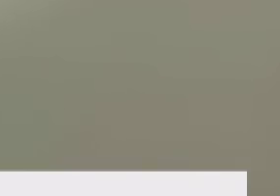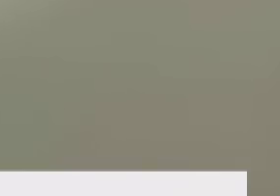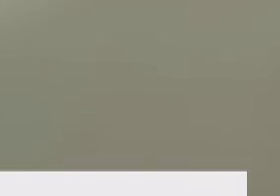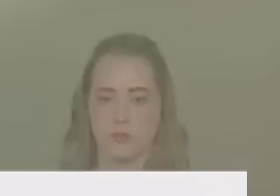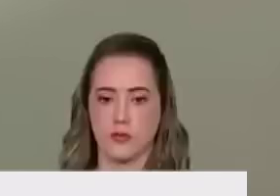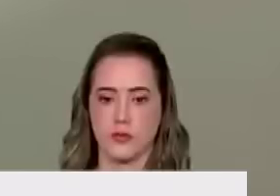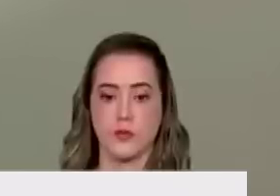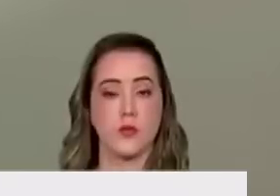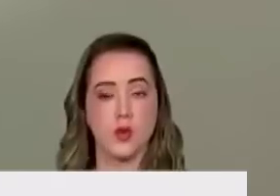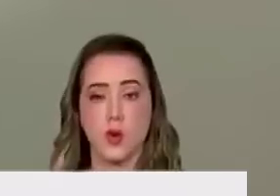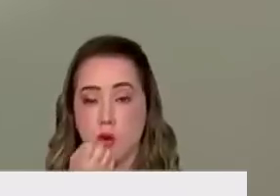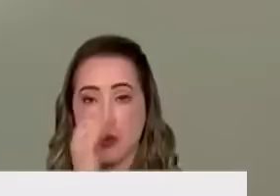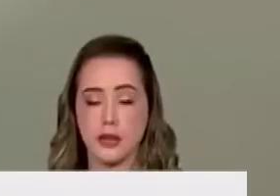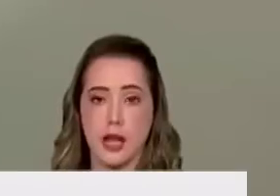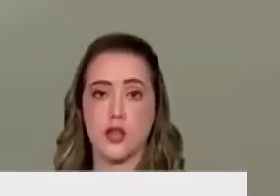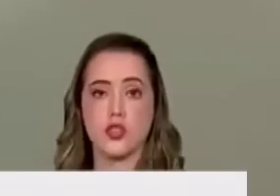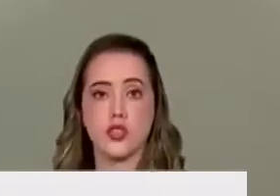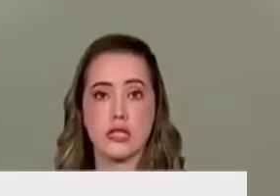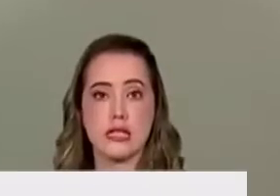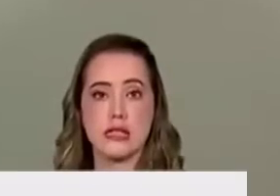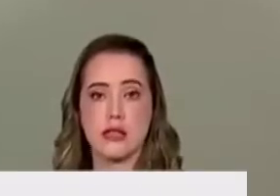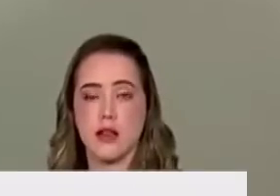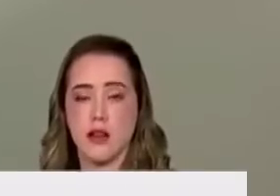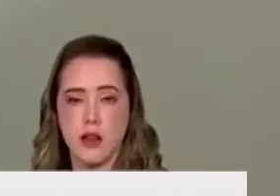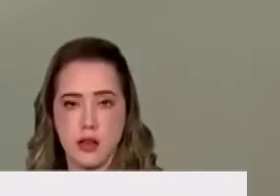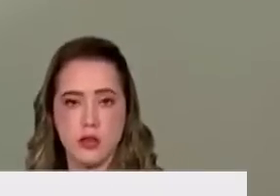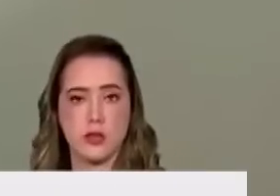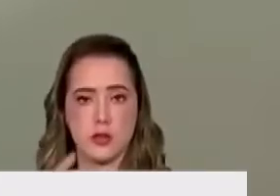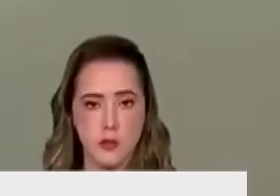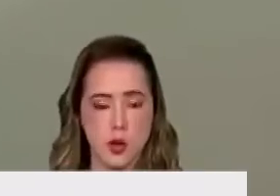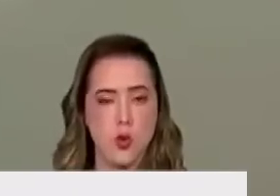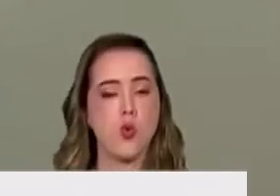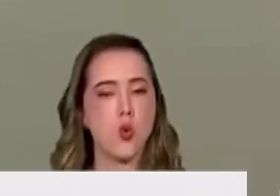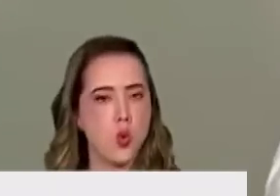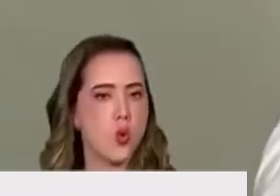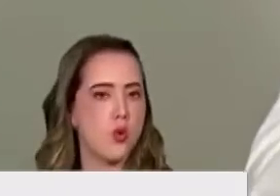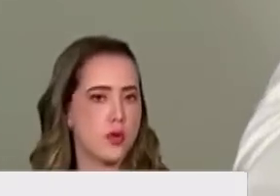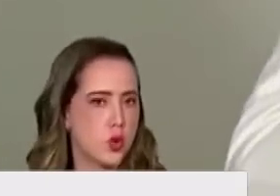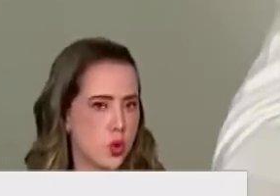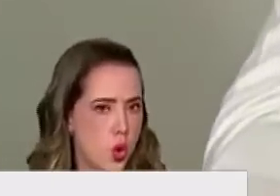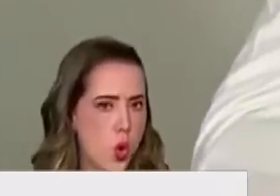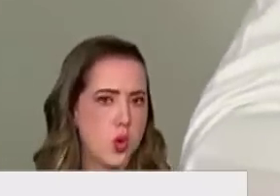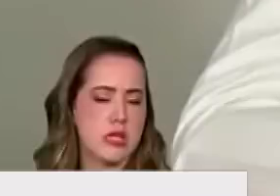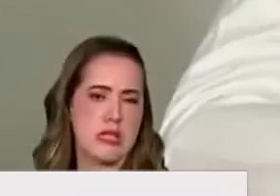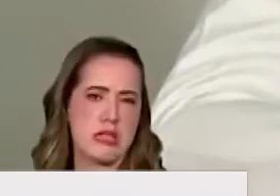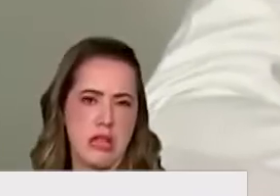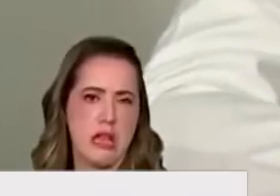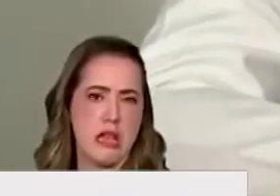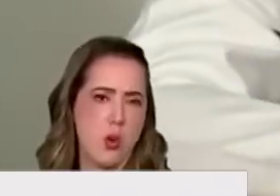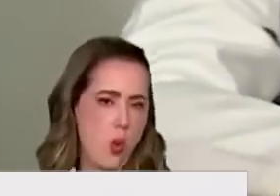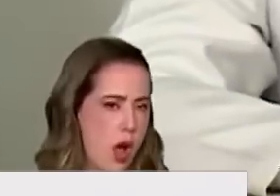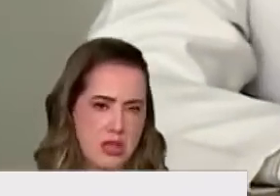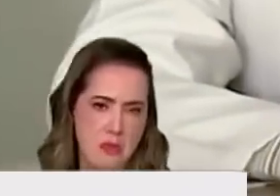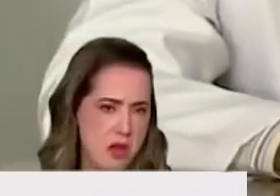Doutores, boa tarde, Zileide Silva da TV Globo. O senhor disse que começou por volta das 12 horas, terminou por volta de 16 e pouco. Eu gostaria de saber se